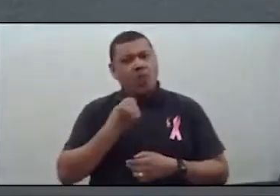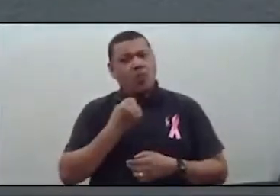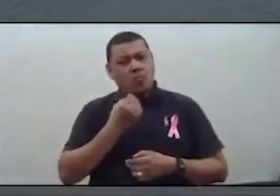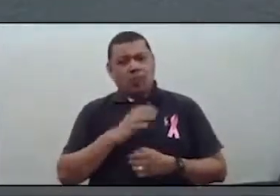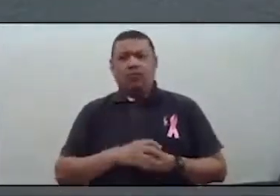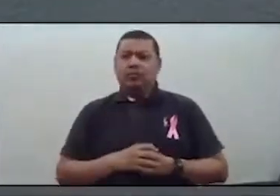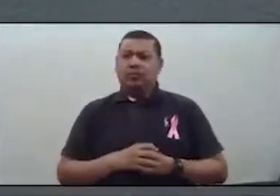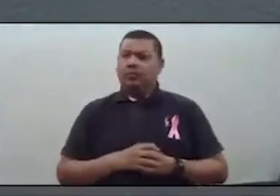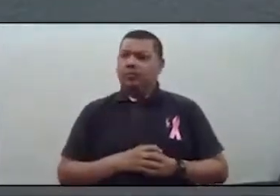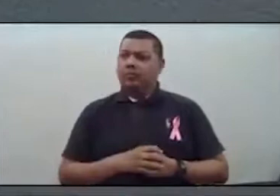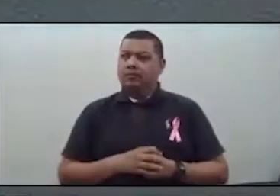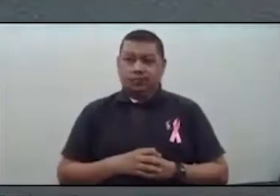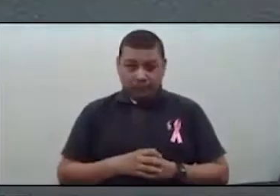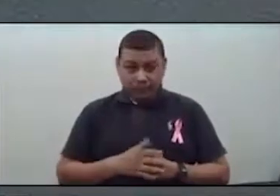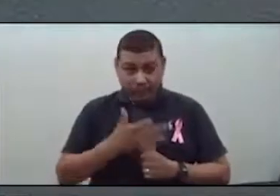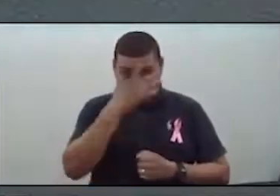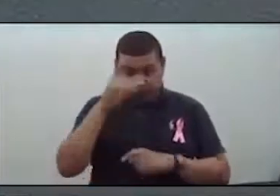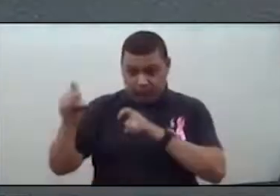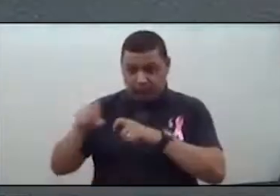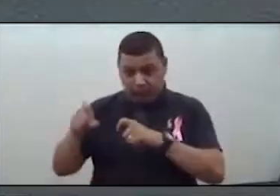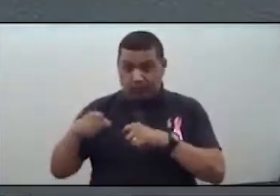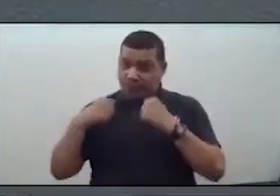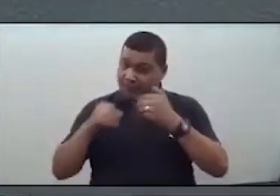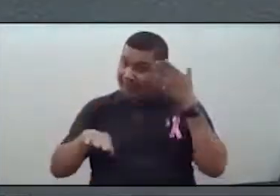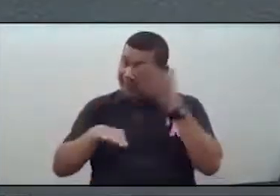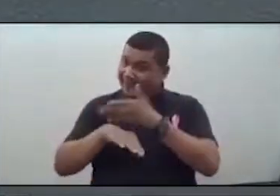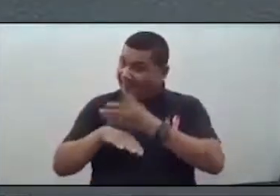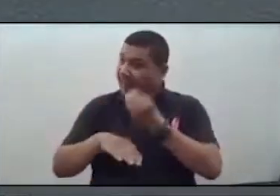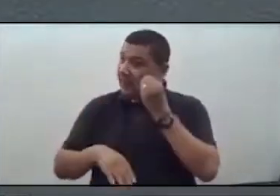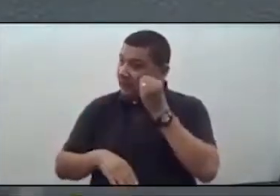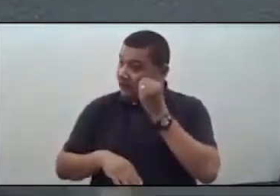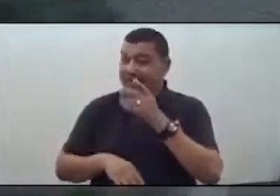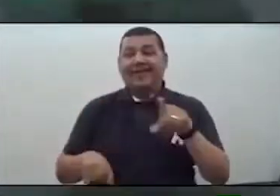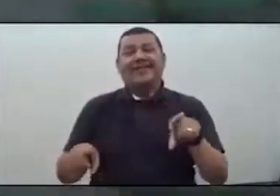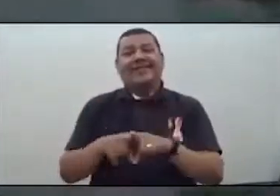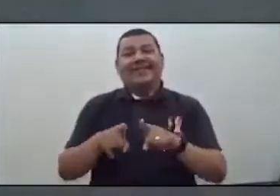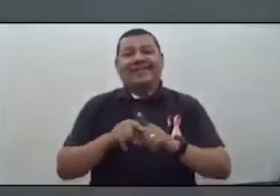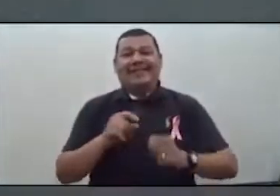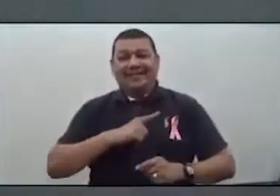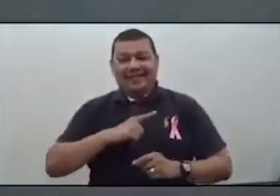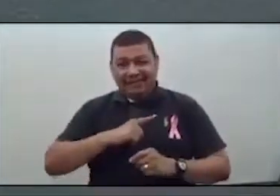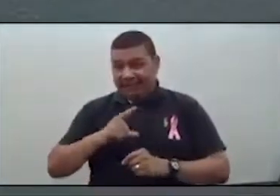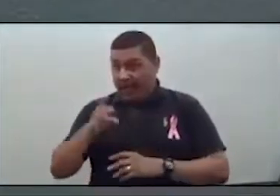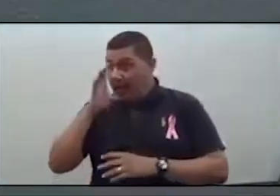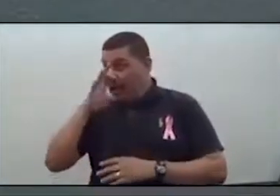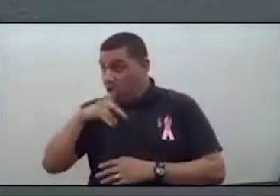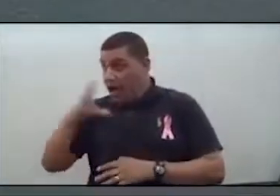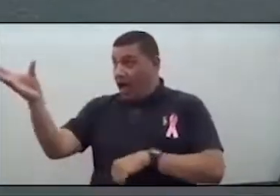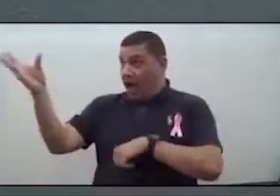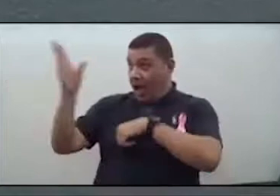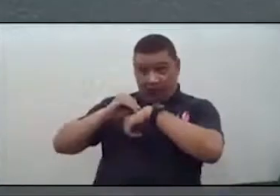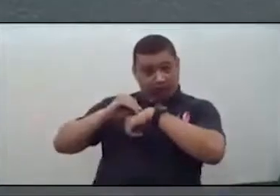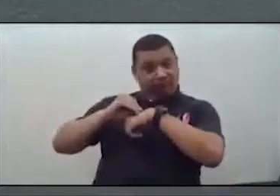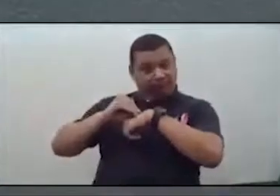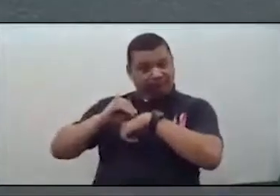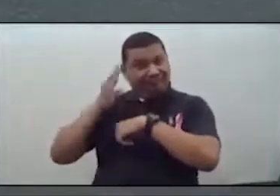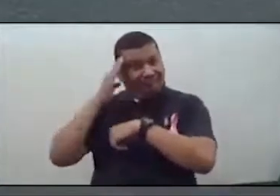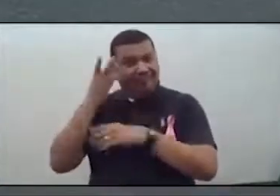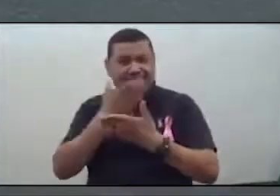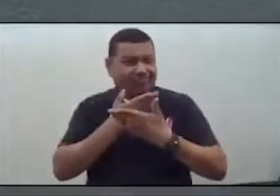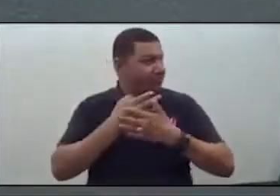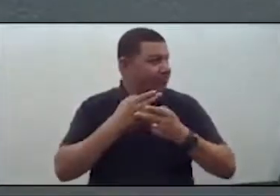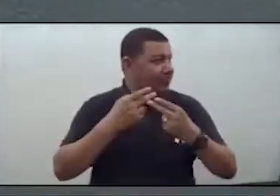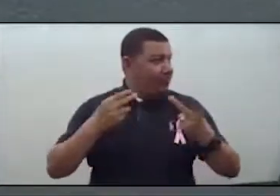evento que o agricultor não pode perder. Tem que ir lá prestigiar e absorver esse conhecimento, entender o que está